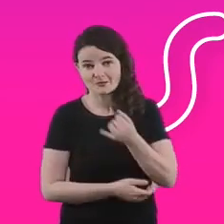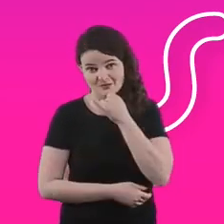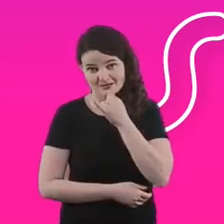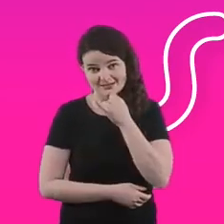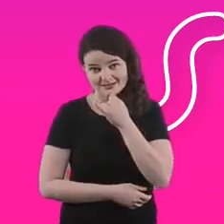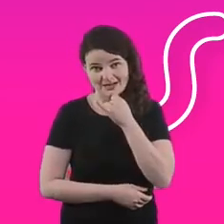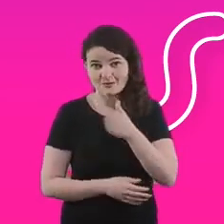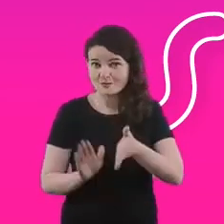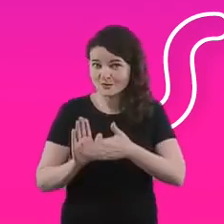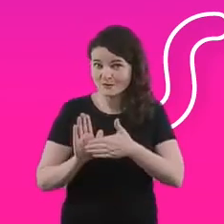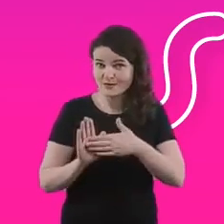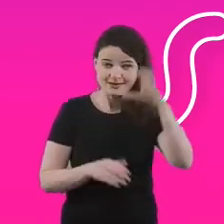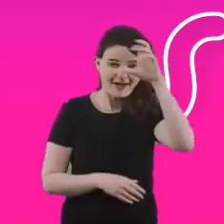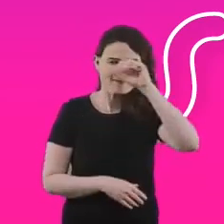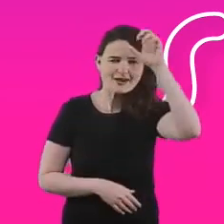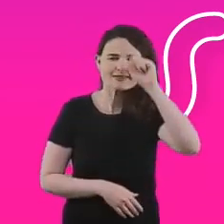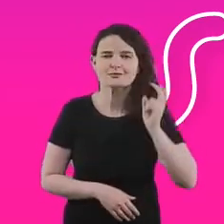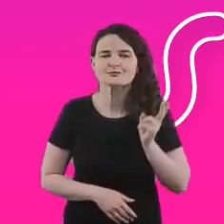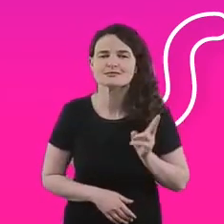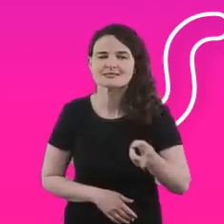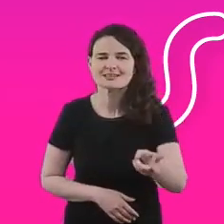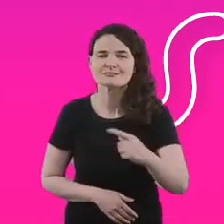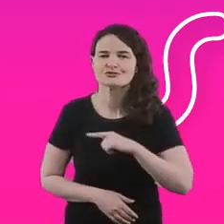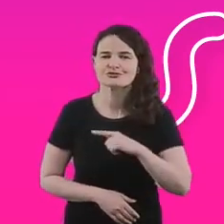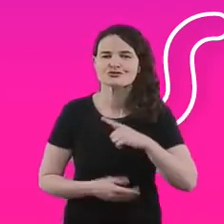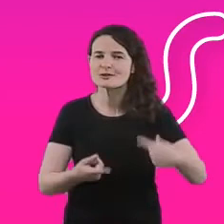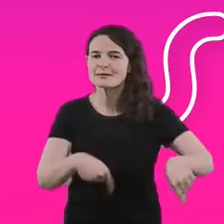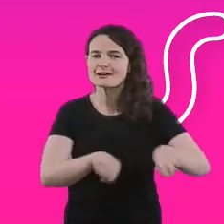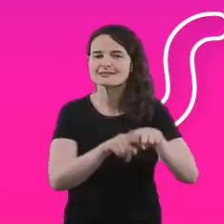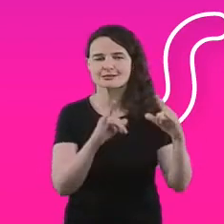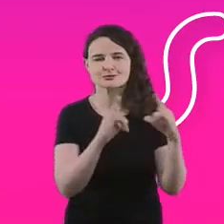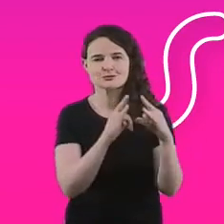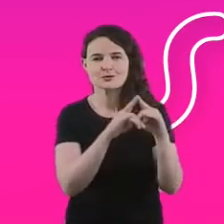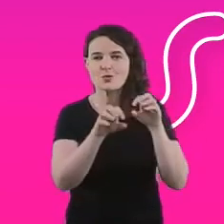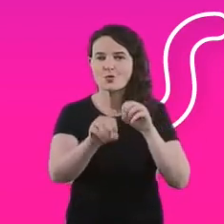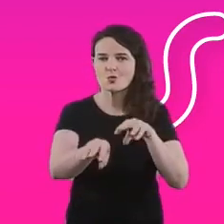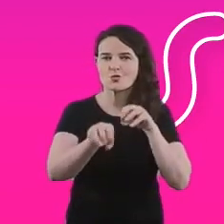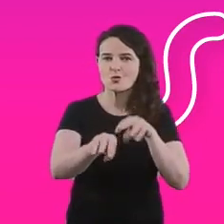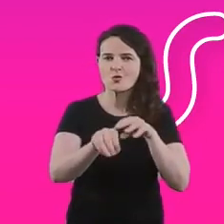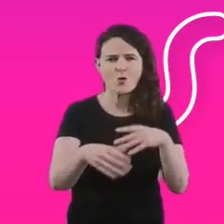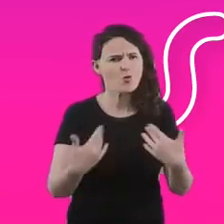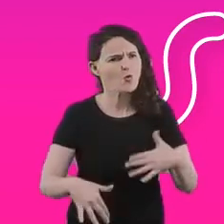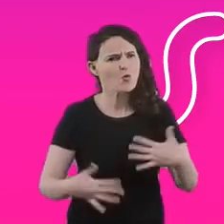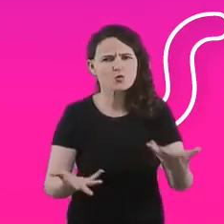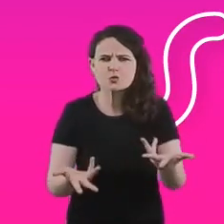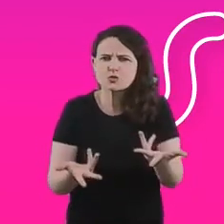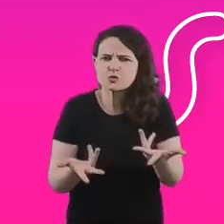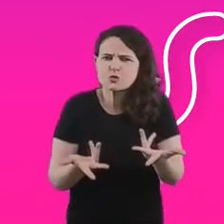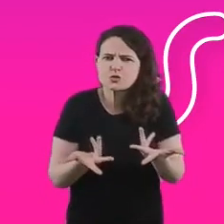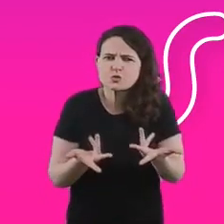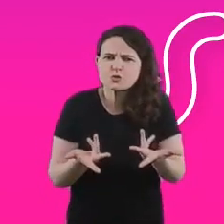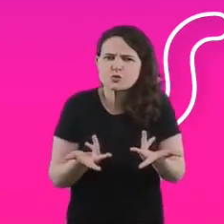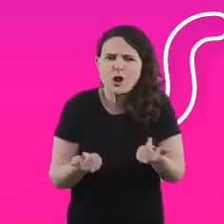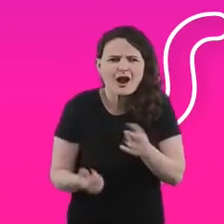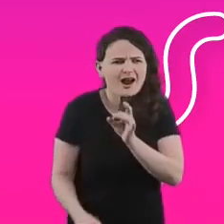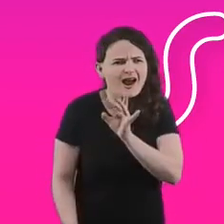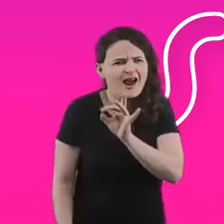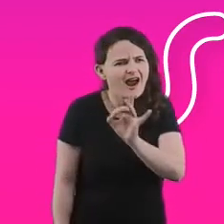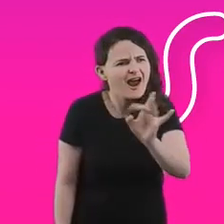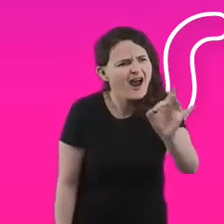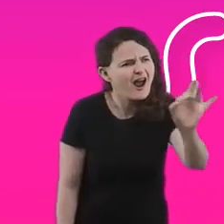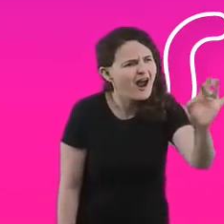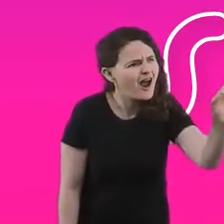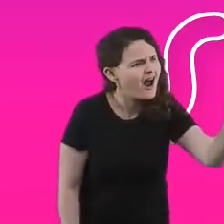uma parceria de várias organizações educacionais, e foi incrível ver a riqueza com que cada uma trouxe aí soluções